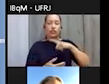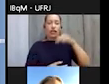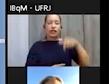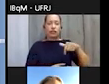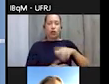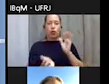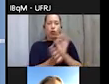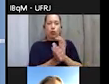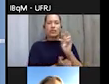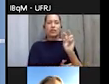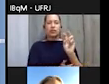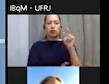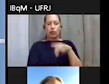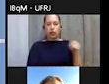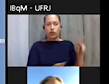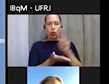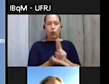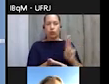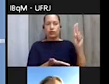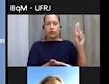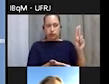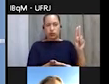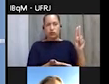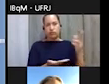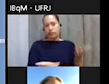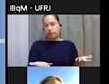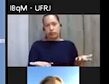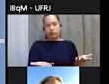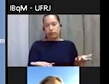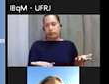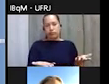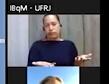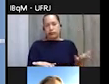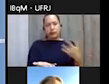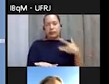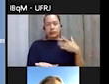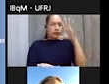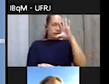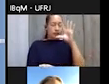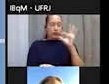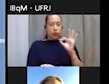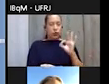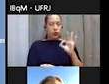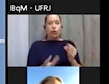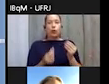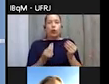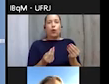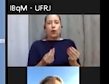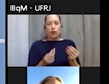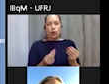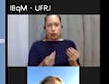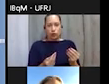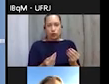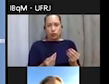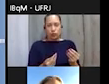5 professores universitários que, sinceramente, eu não entendo como é possível se